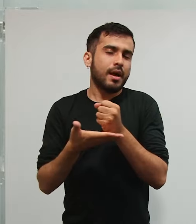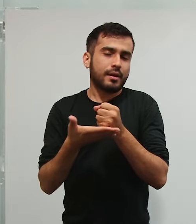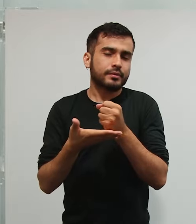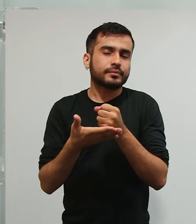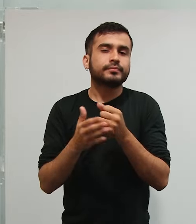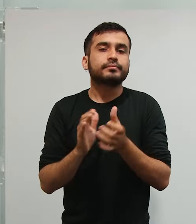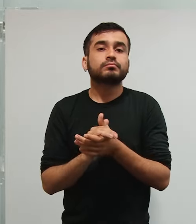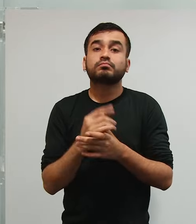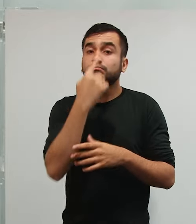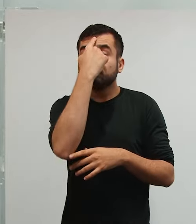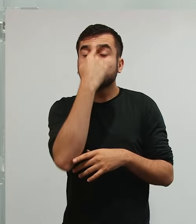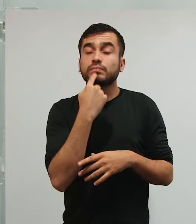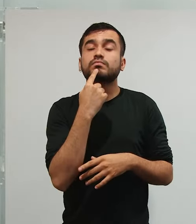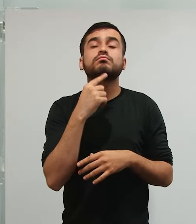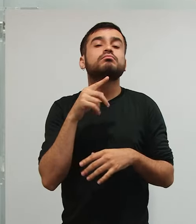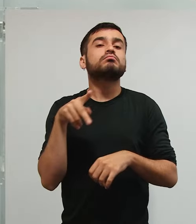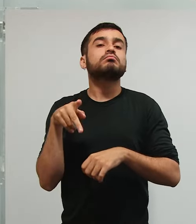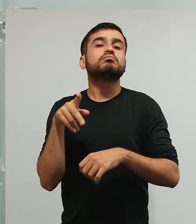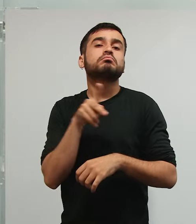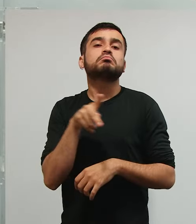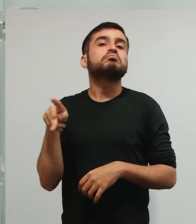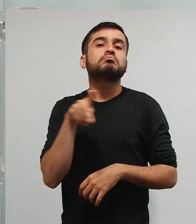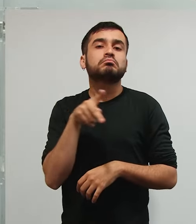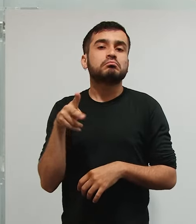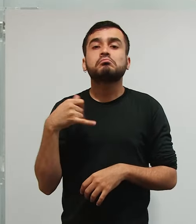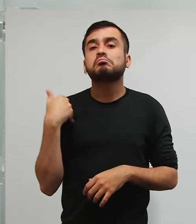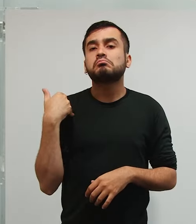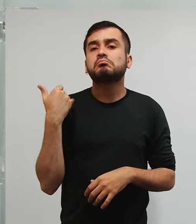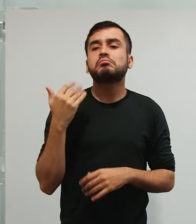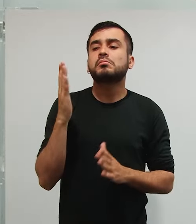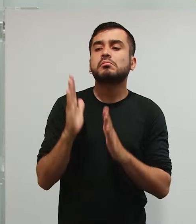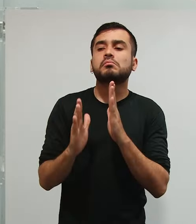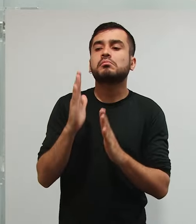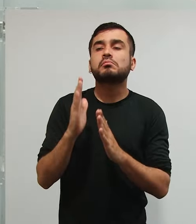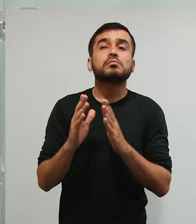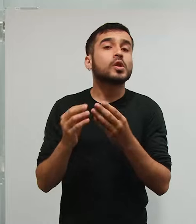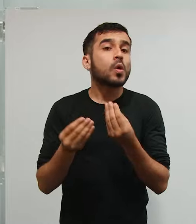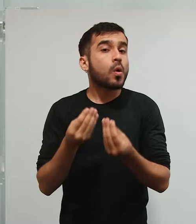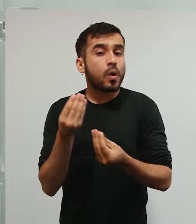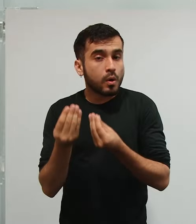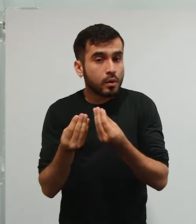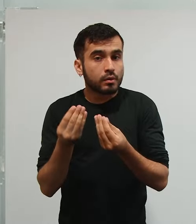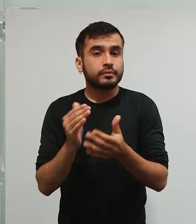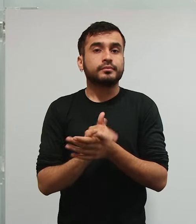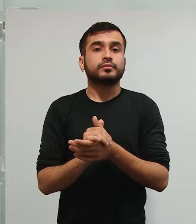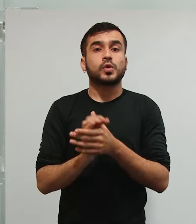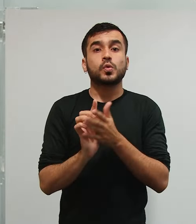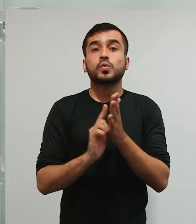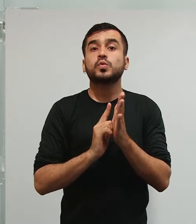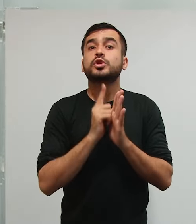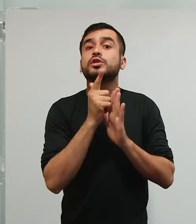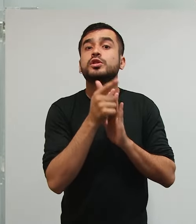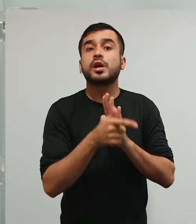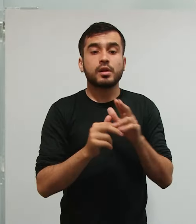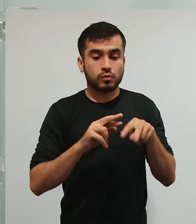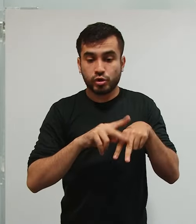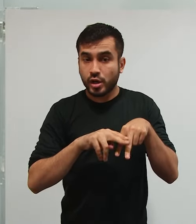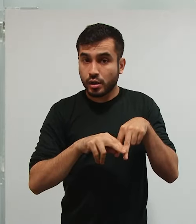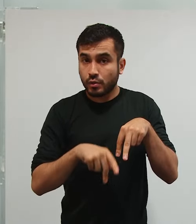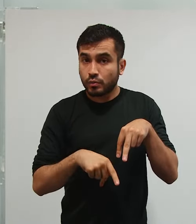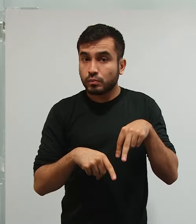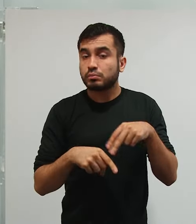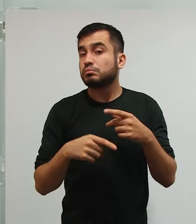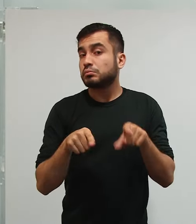em matemática, perfil, conceitos básicos de matemática, o perfil do educador. Qual que é o perfil do educador? Qual é a idade média